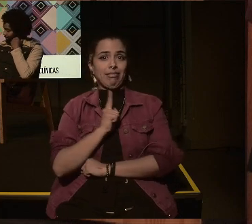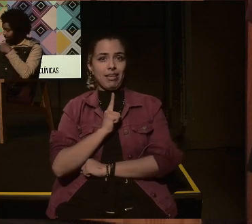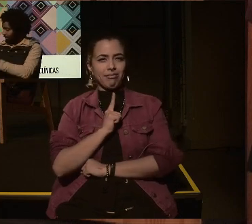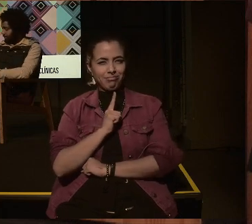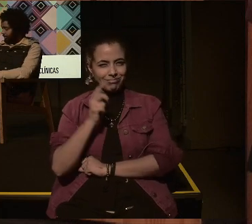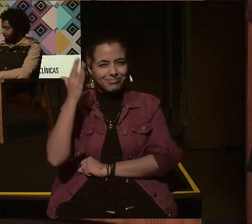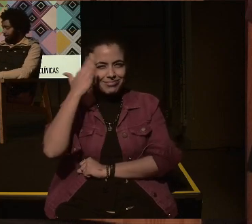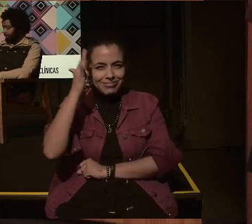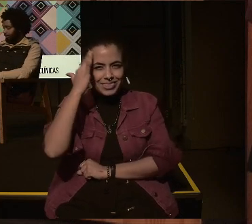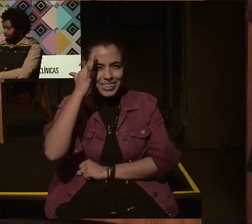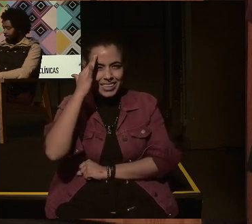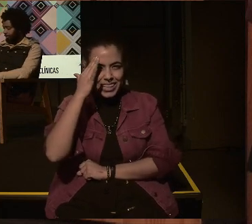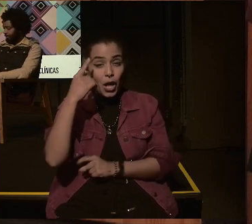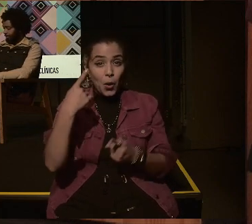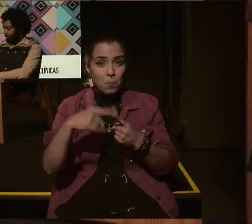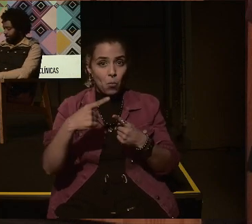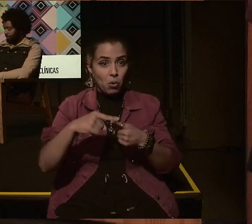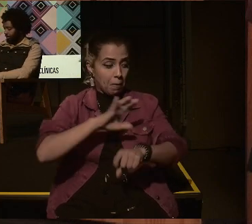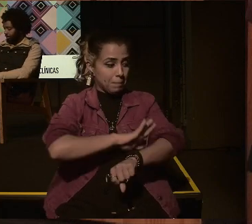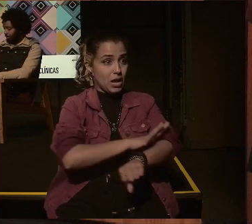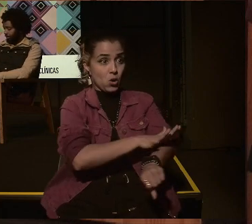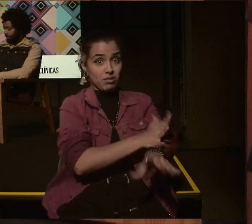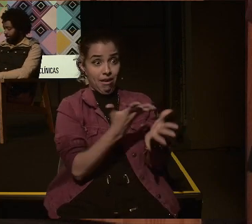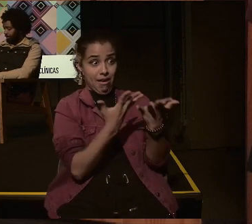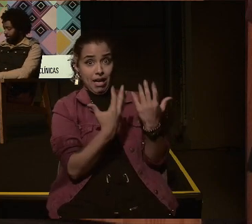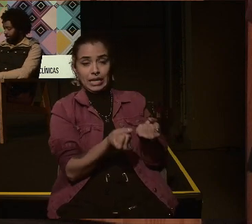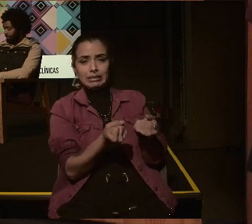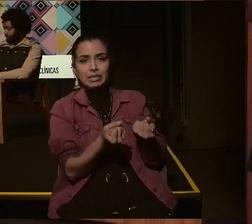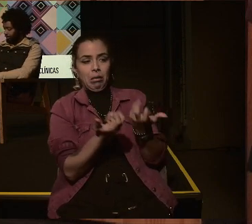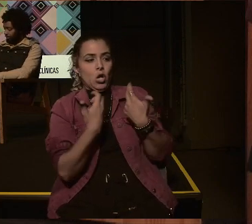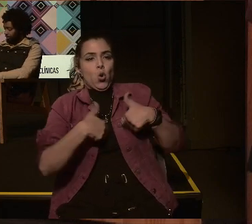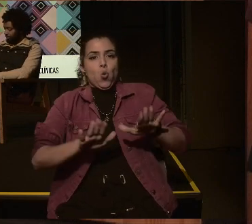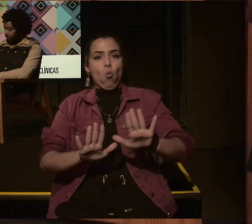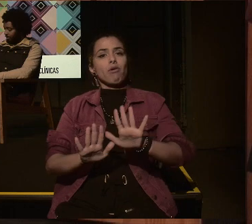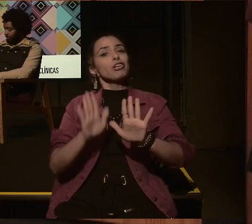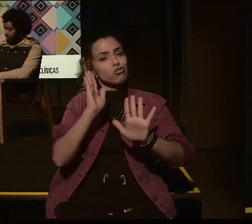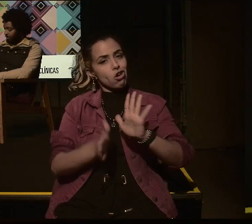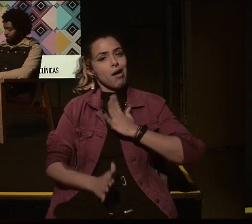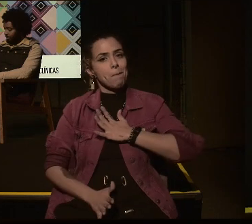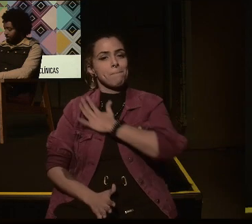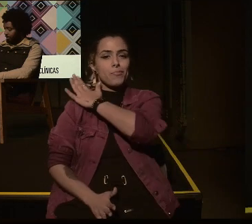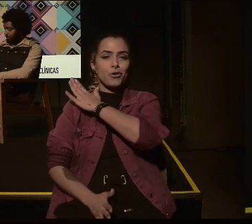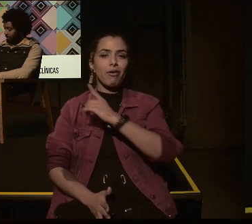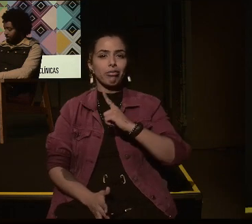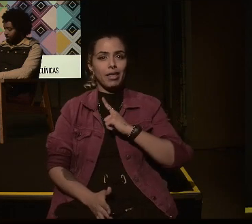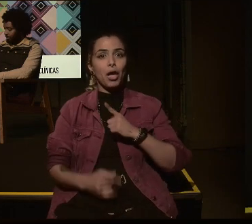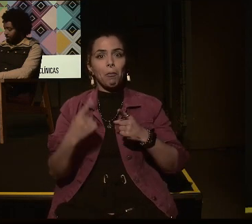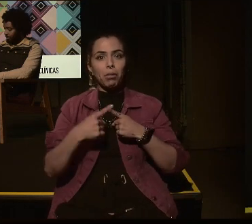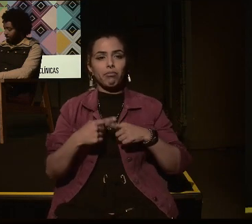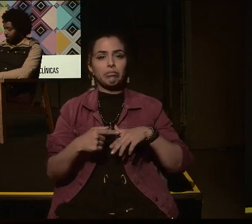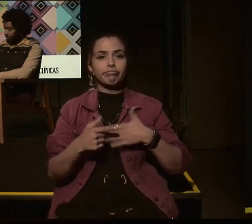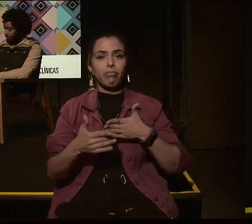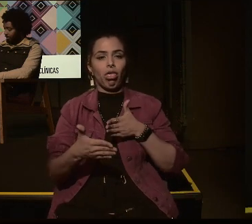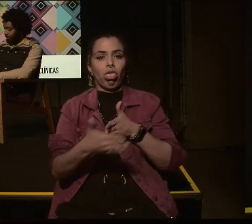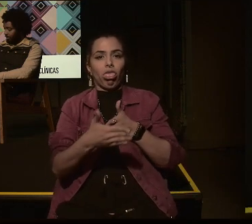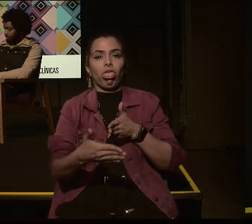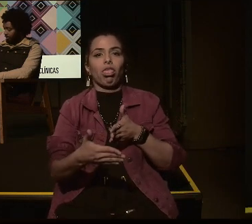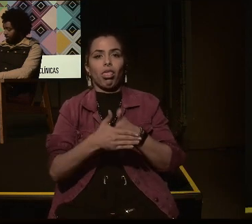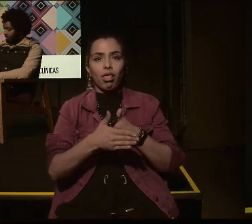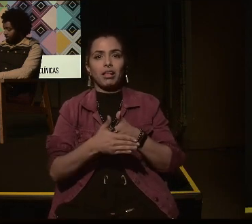Então, veja, o preconceito de ter preconceito, que coisa curiosa. Ele vai colaborando para essa lógica. Tem racismo?